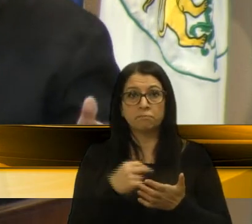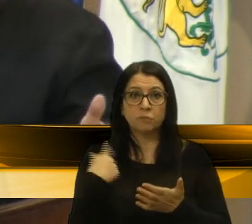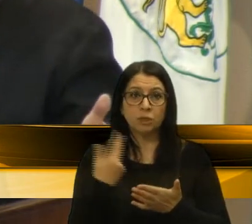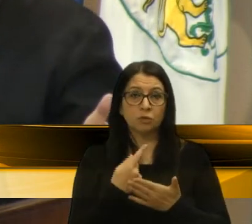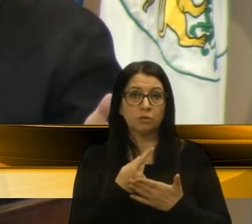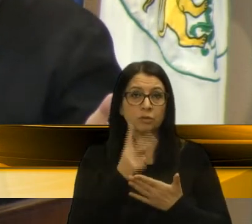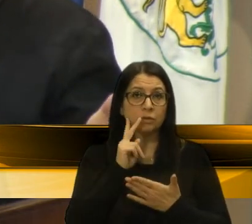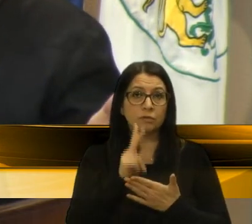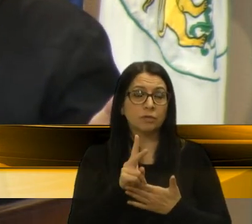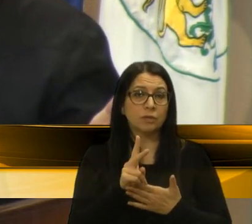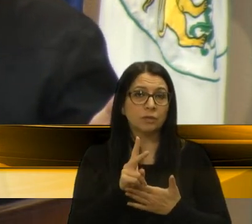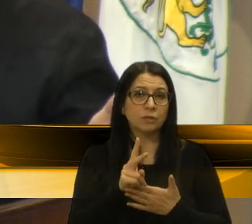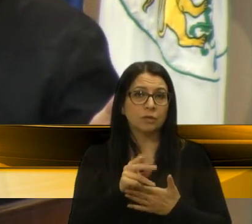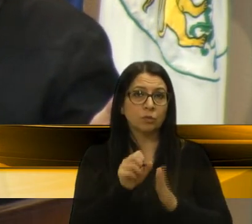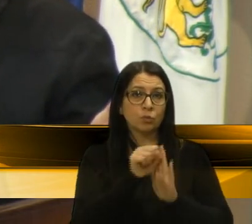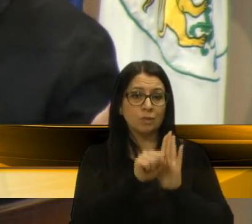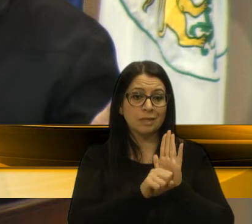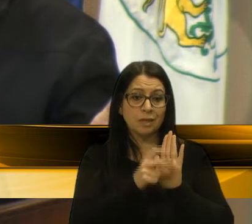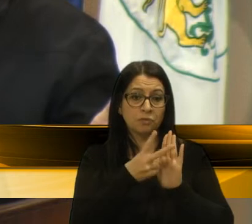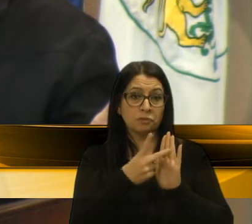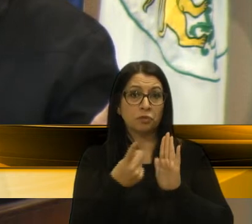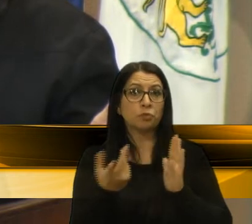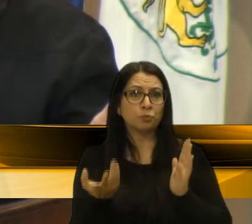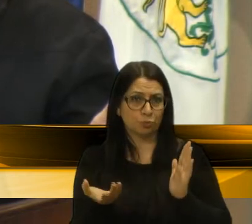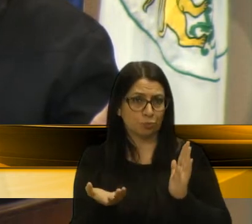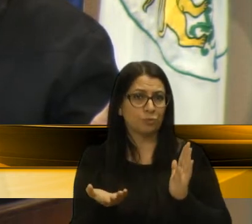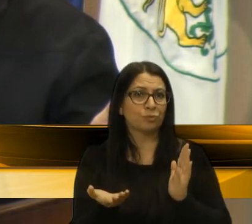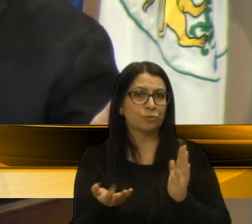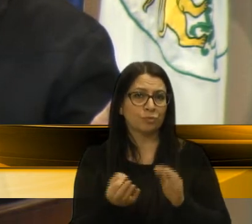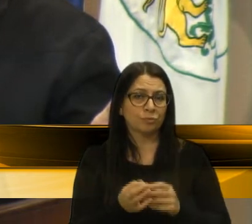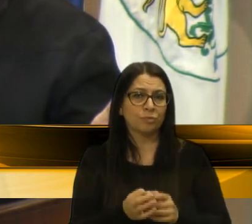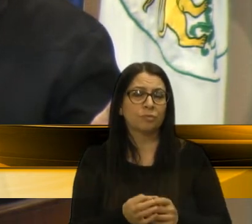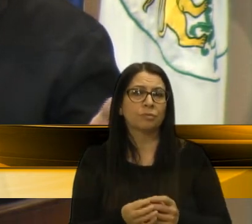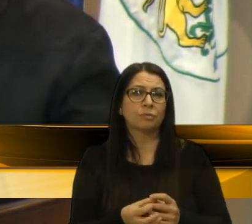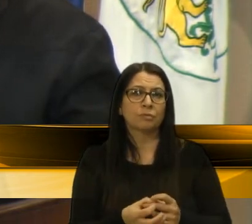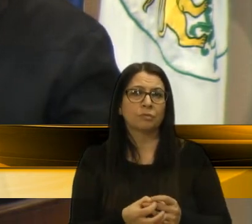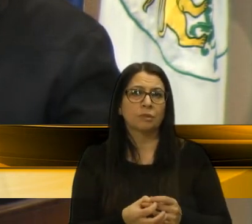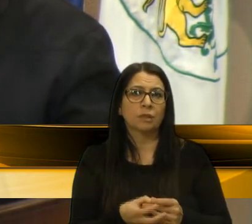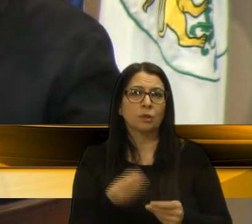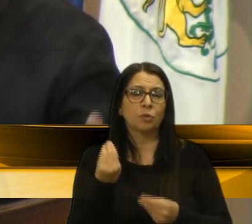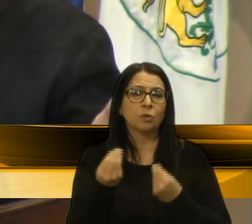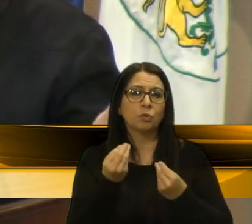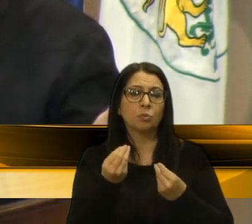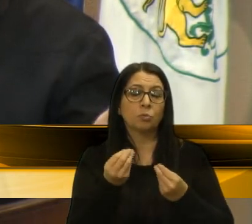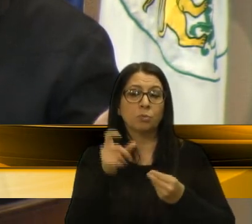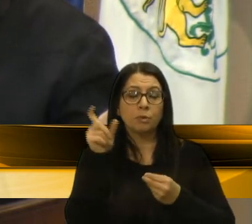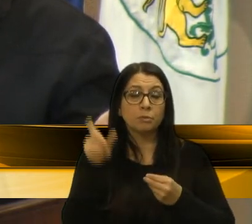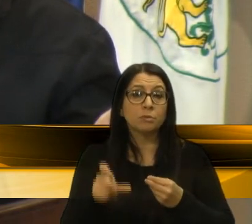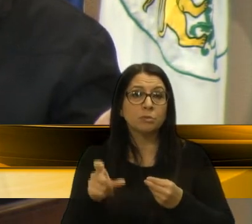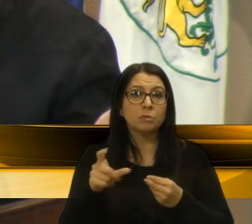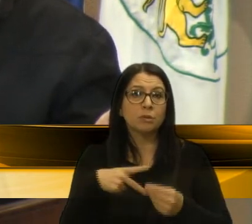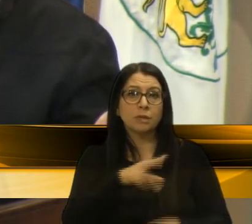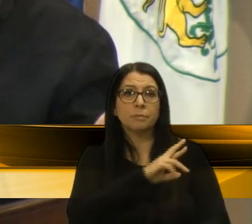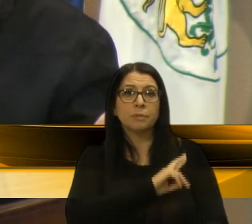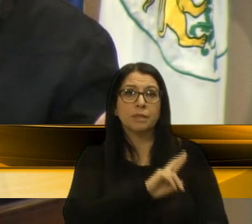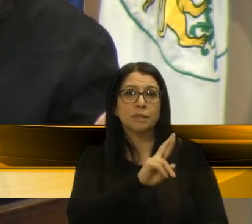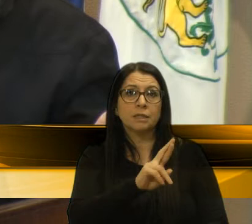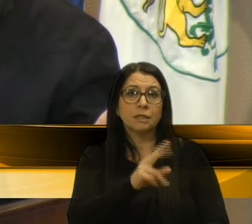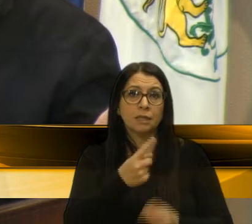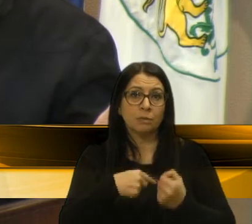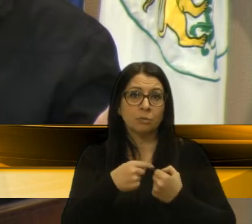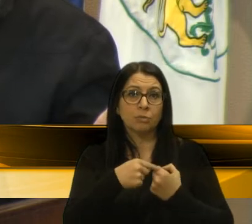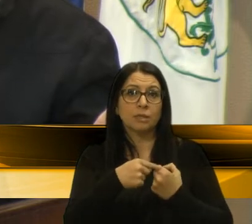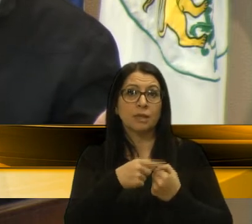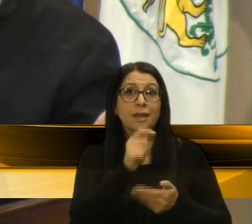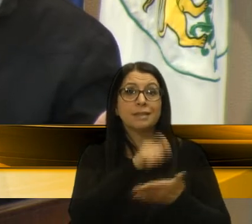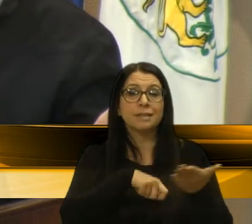Isso que nós estamos no século XXI, né? Como é que uma pessoa que representa o município,